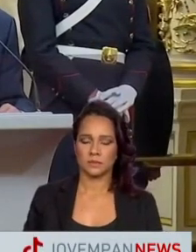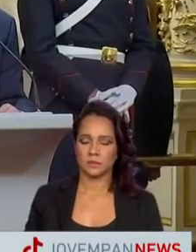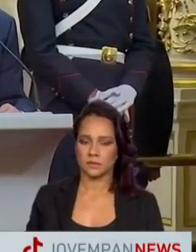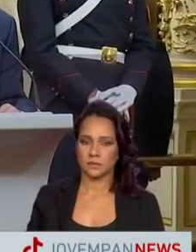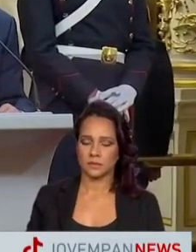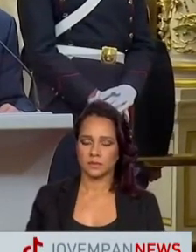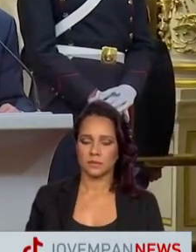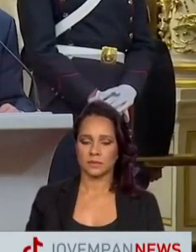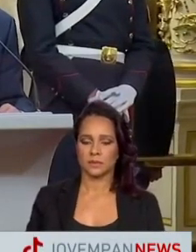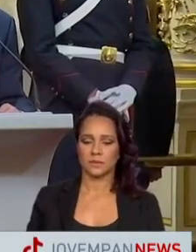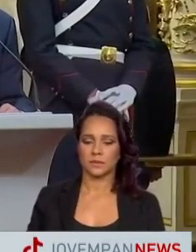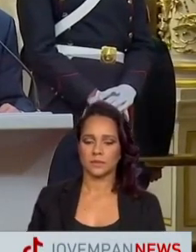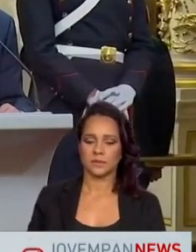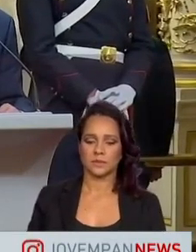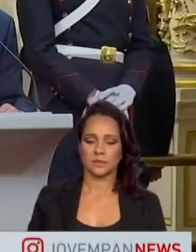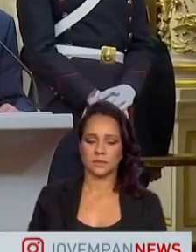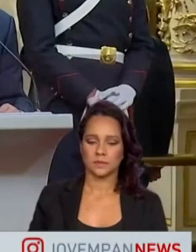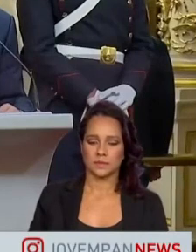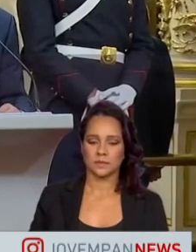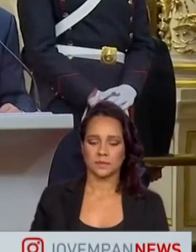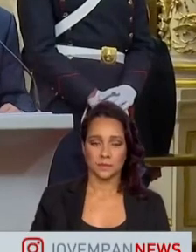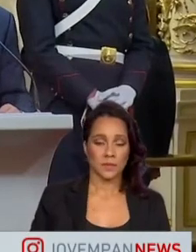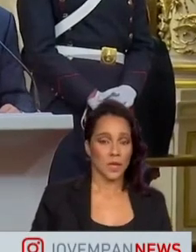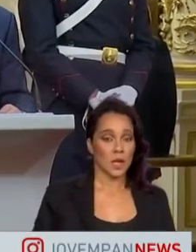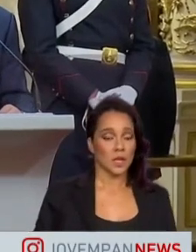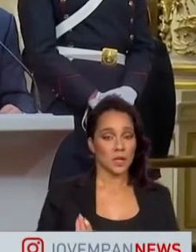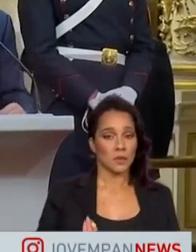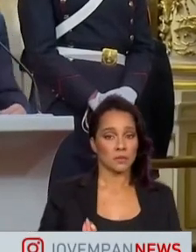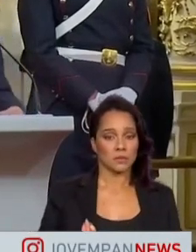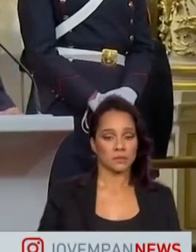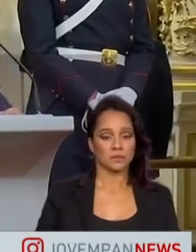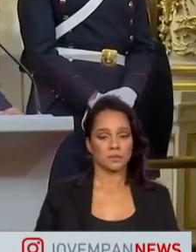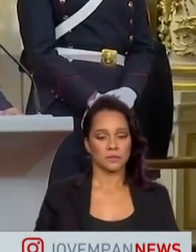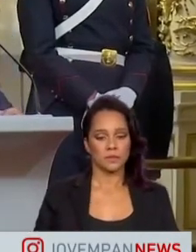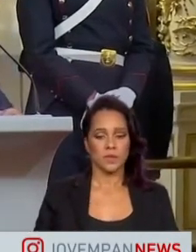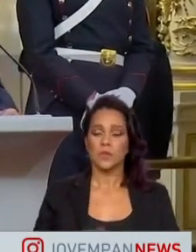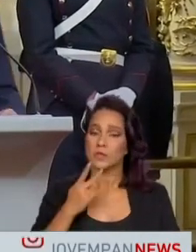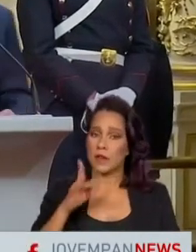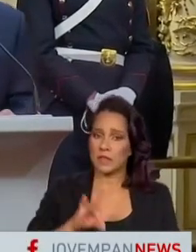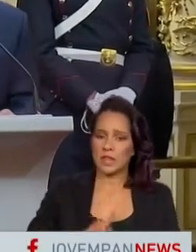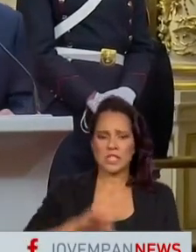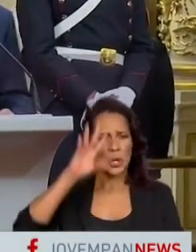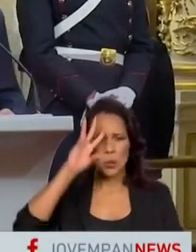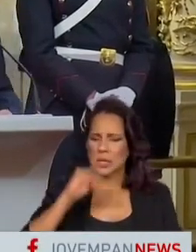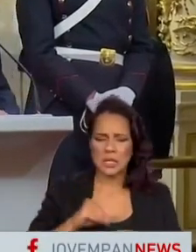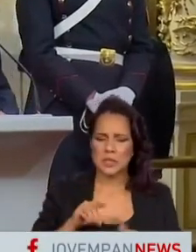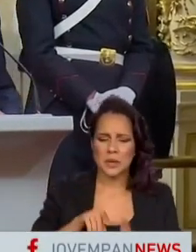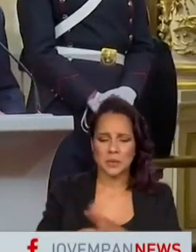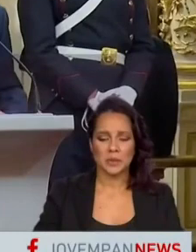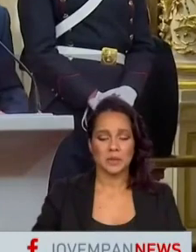la idiosincrasia militar en la Argentina. Yo te confieso, querido, yo te confieso que yo no entendí la